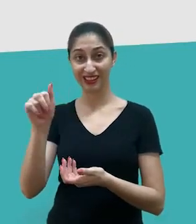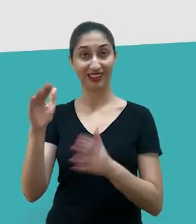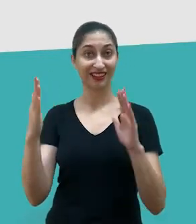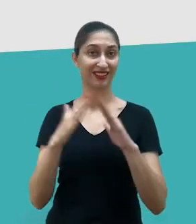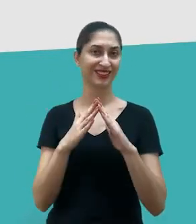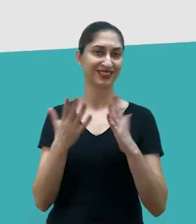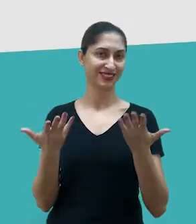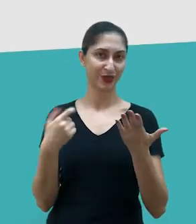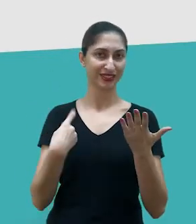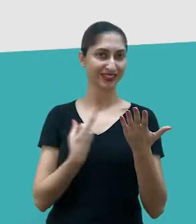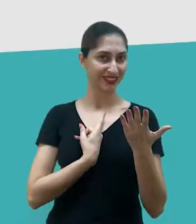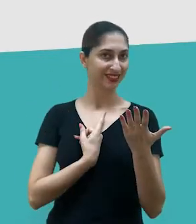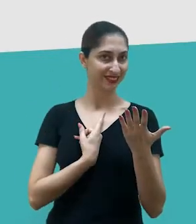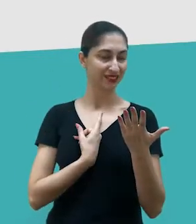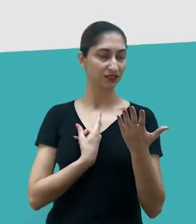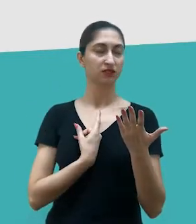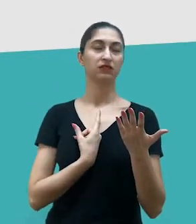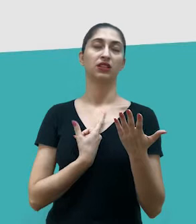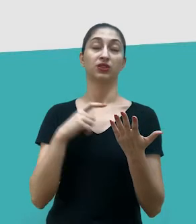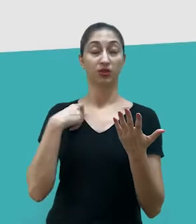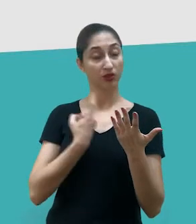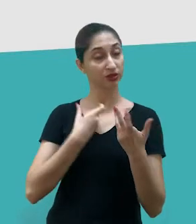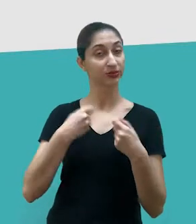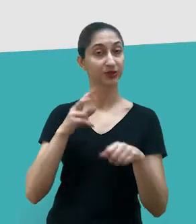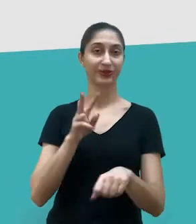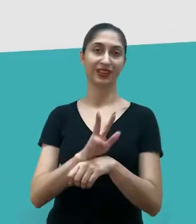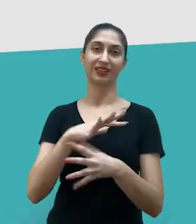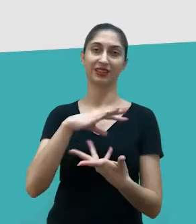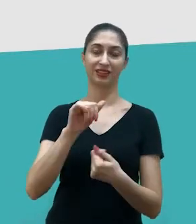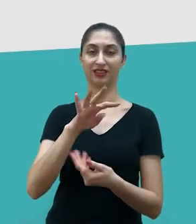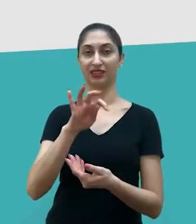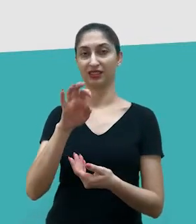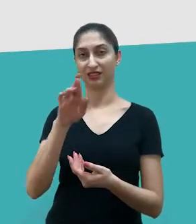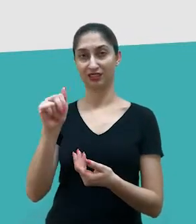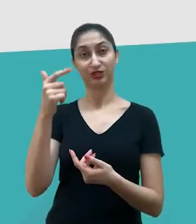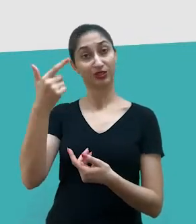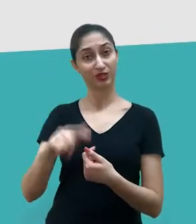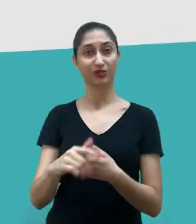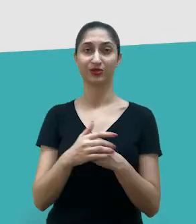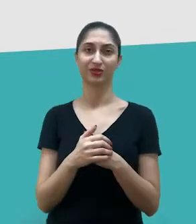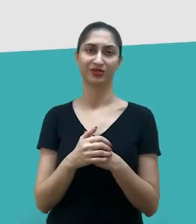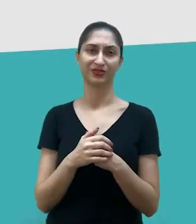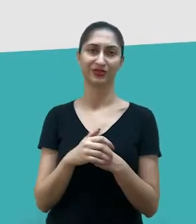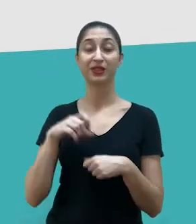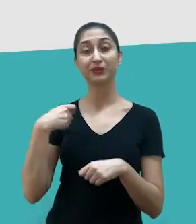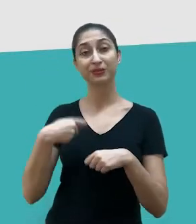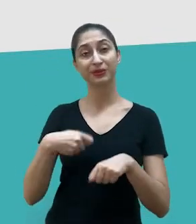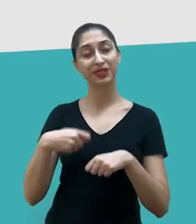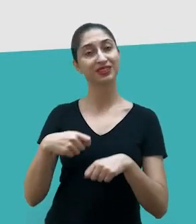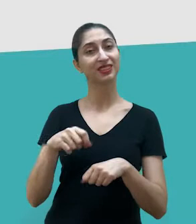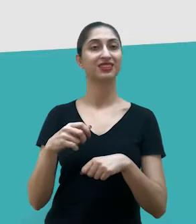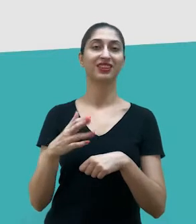precisamos voltar a cuidar da nossa casa. Nós precisamos ter mais